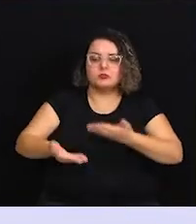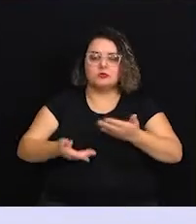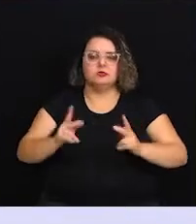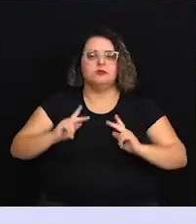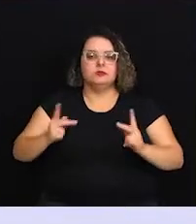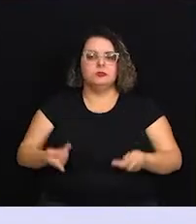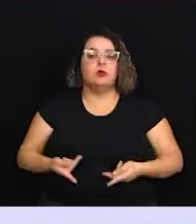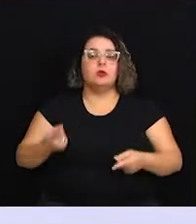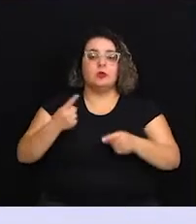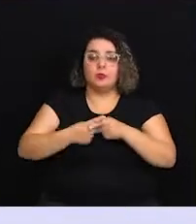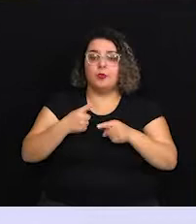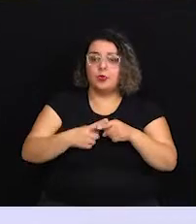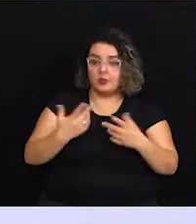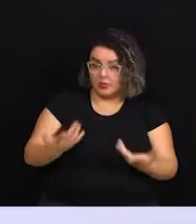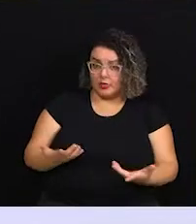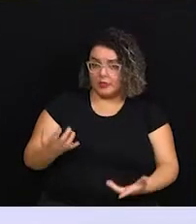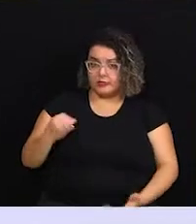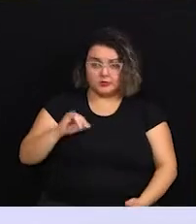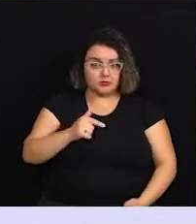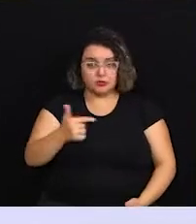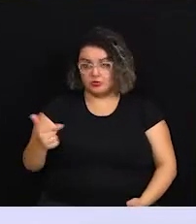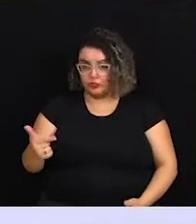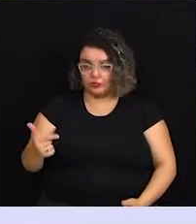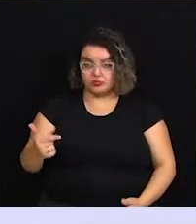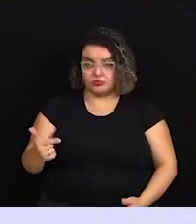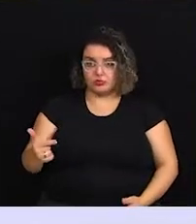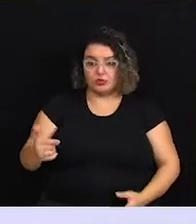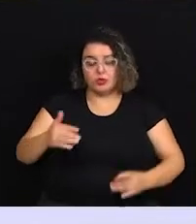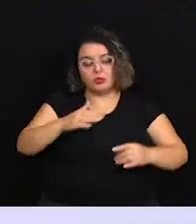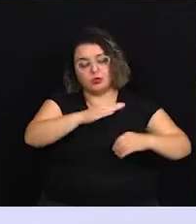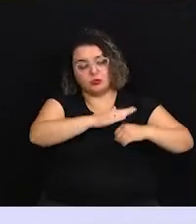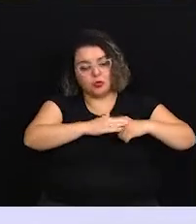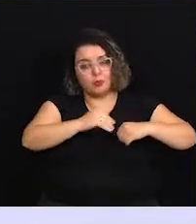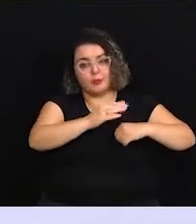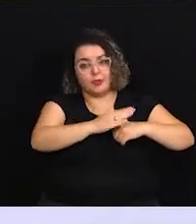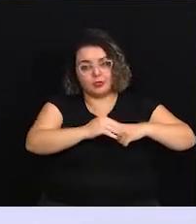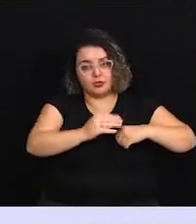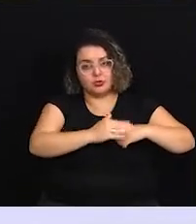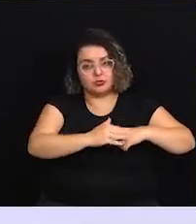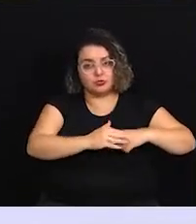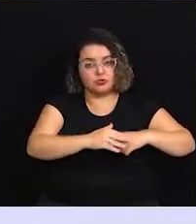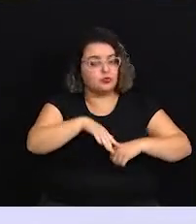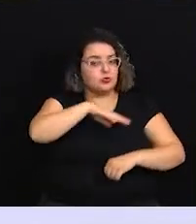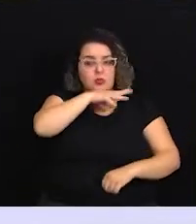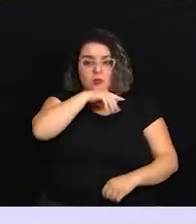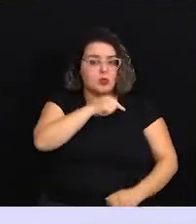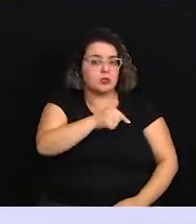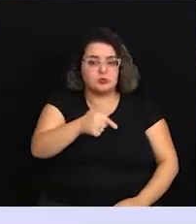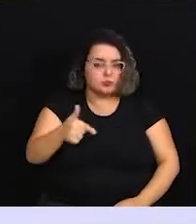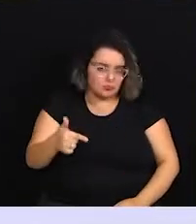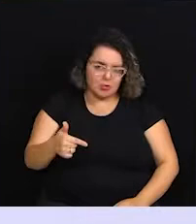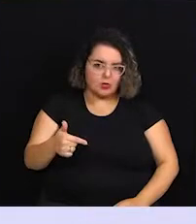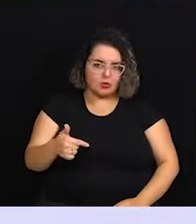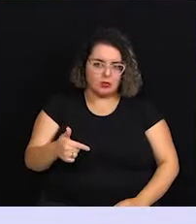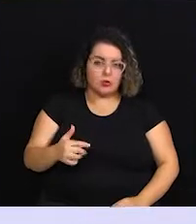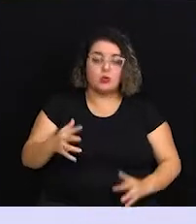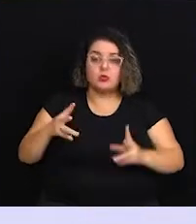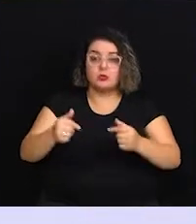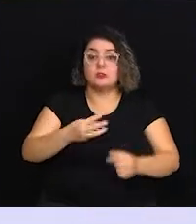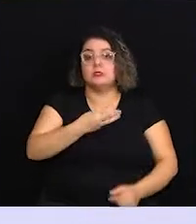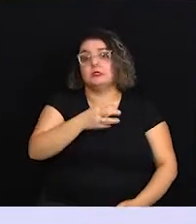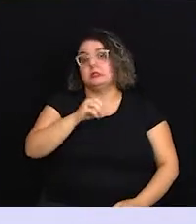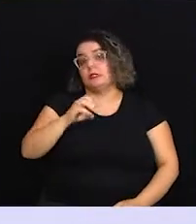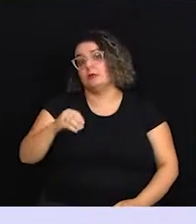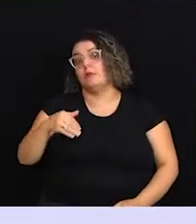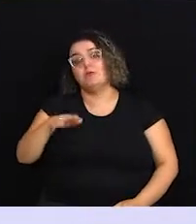da humanidade, porque se não fosse o processo de domesticação, esses animais de estimação, eles não existiriam, né? Então, todas essas